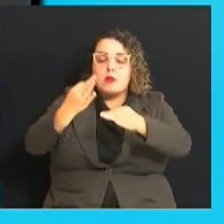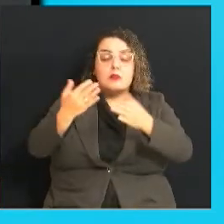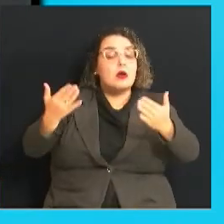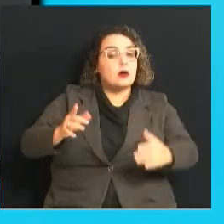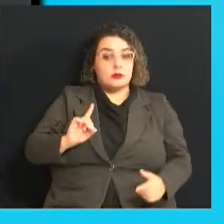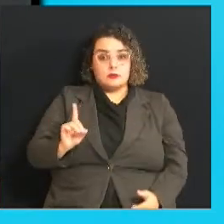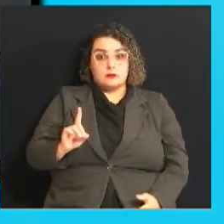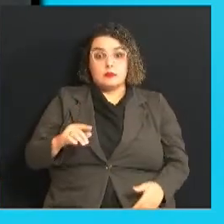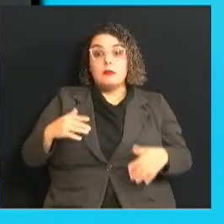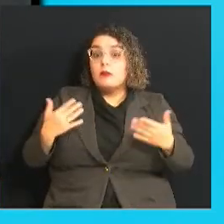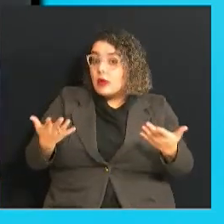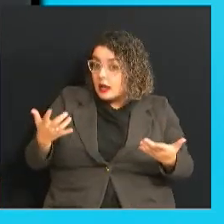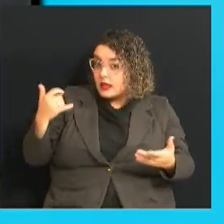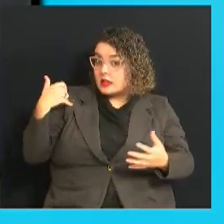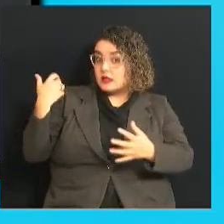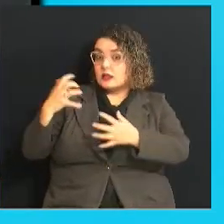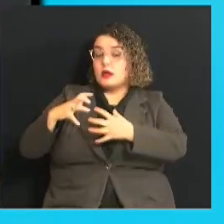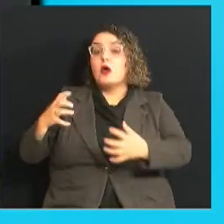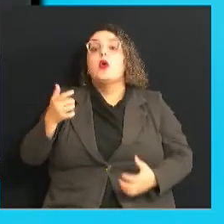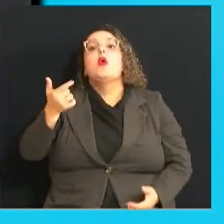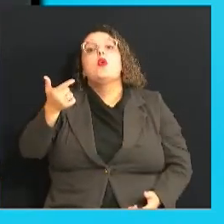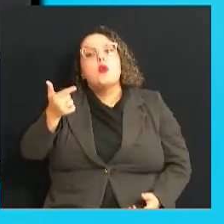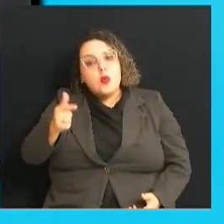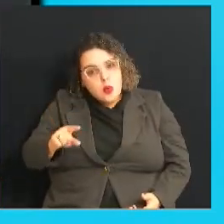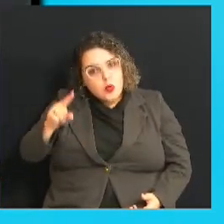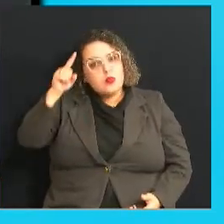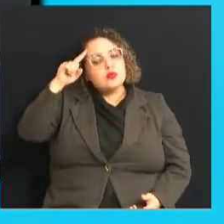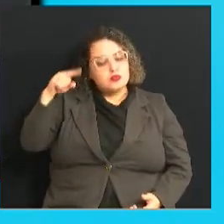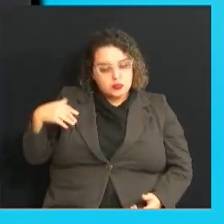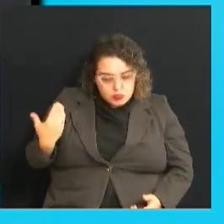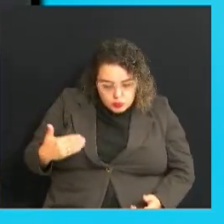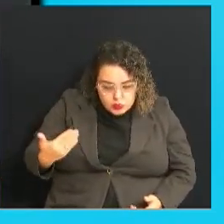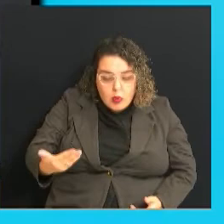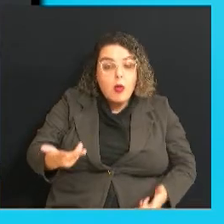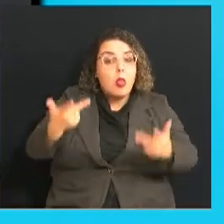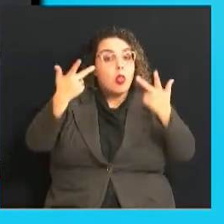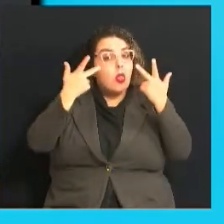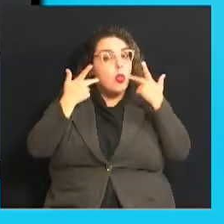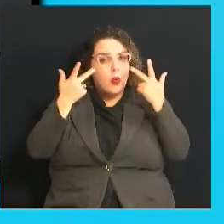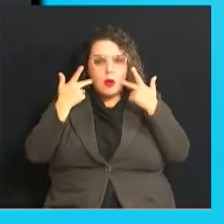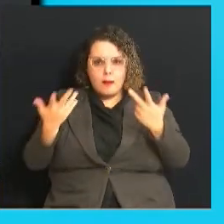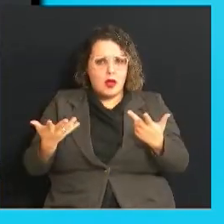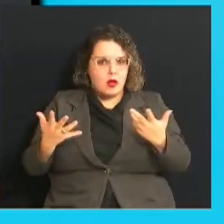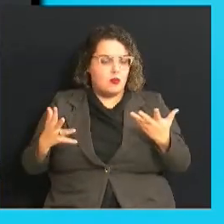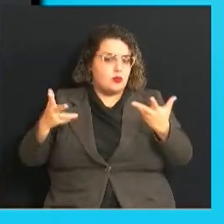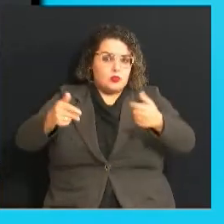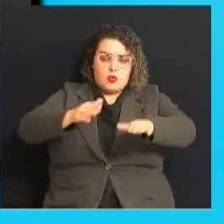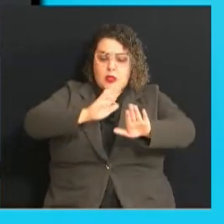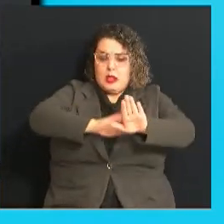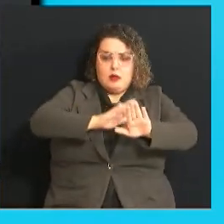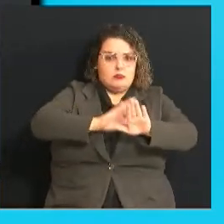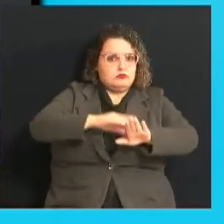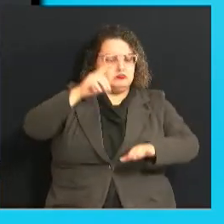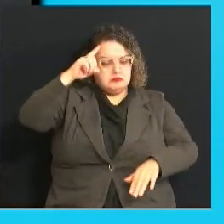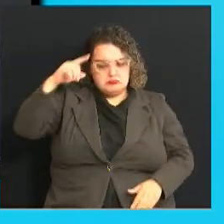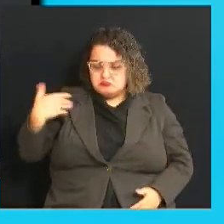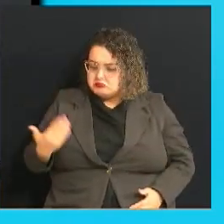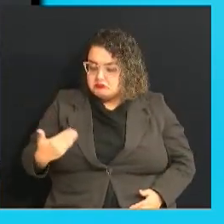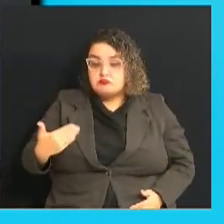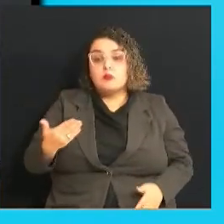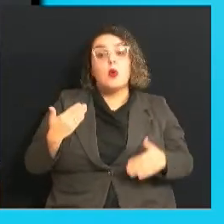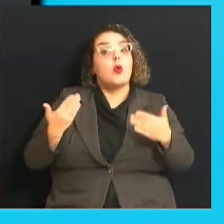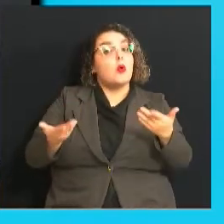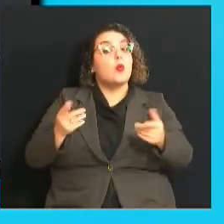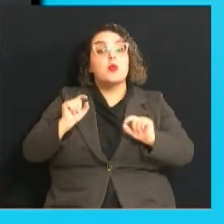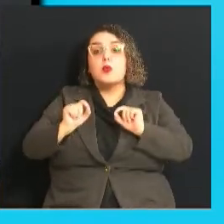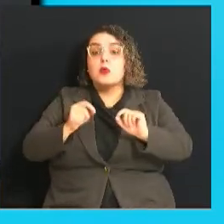esse idoso, ele continua funcional, ele continua executando todas as atividades do seu dia a dia. Ou seja,